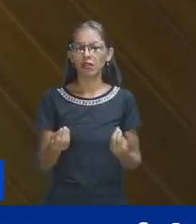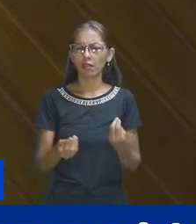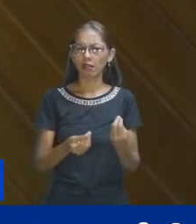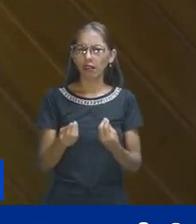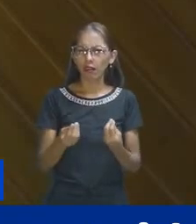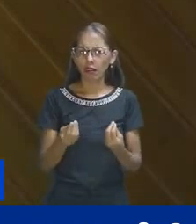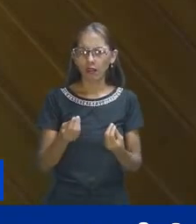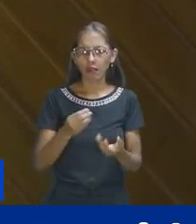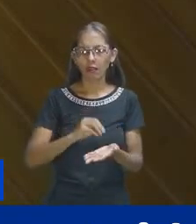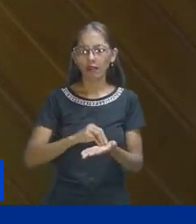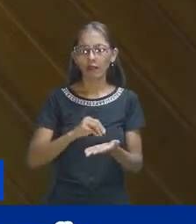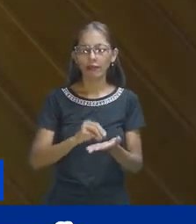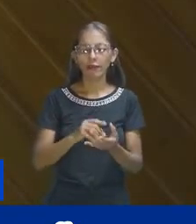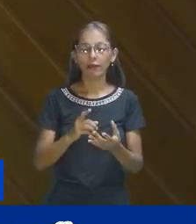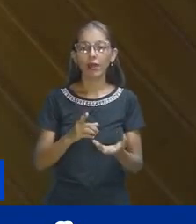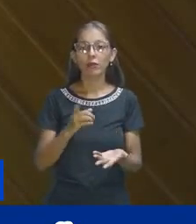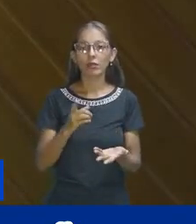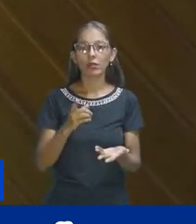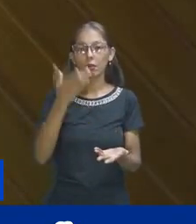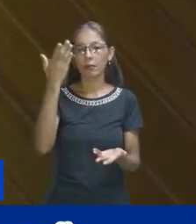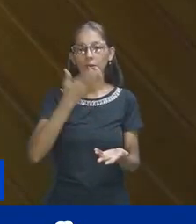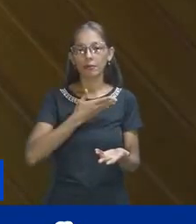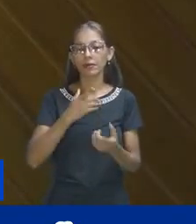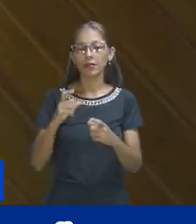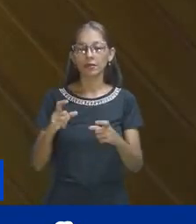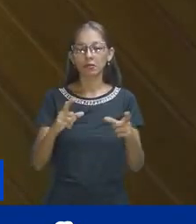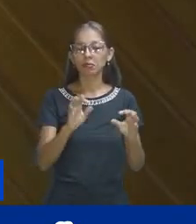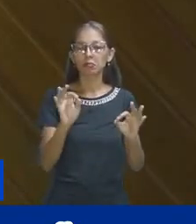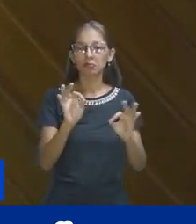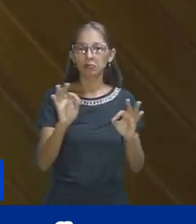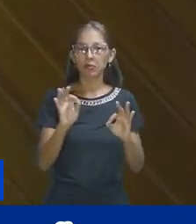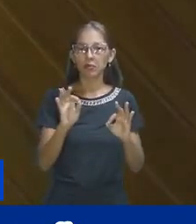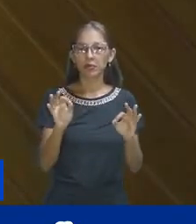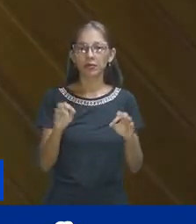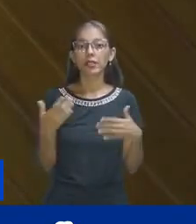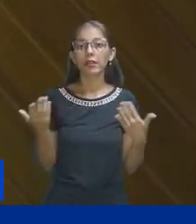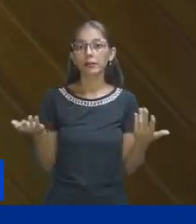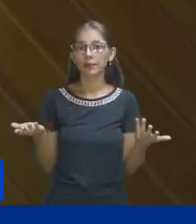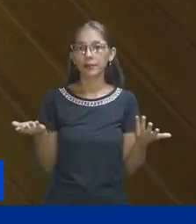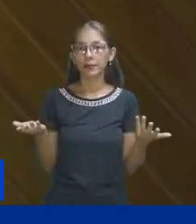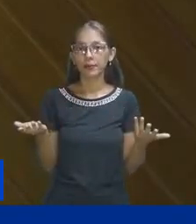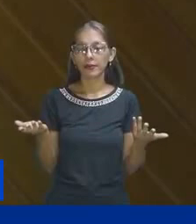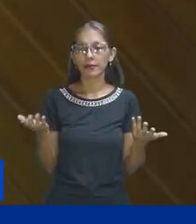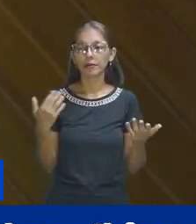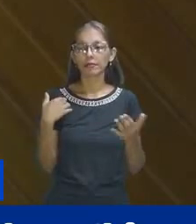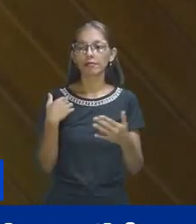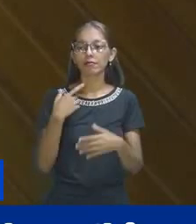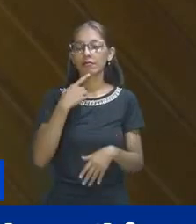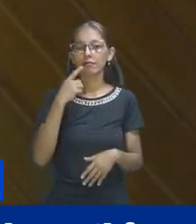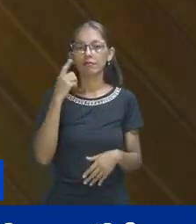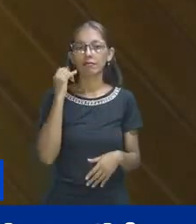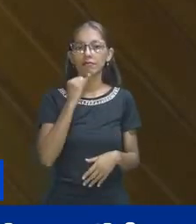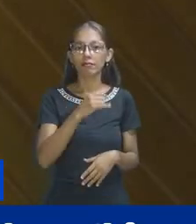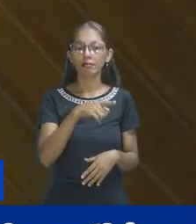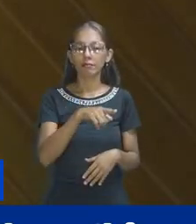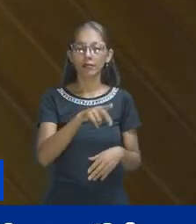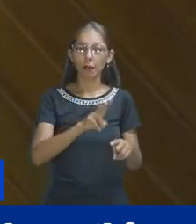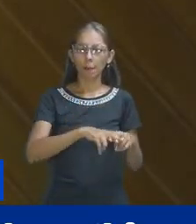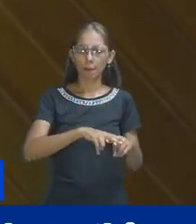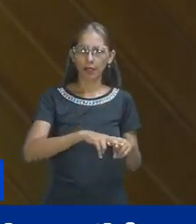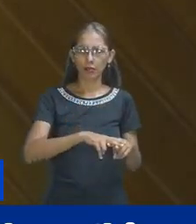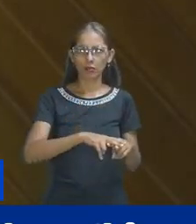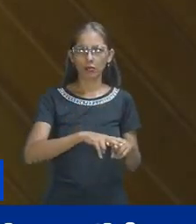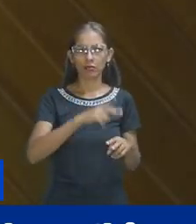de prova que poderia já subsidiar de maneira absolutamente inconteste a acusação? Então, a alegação de que o carro